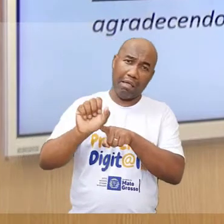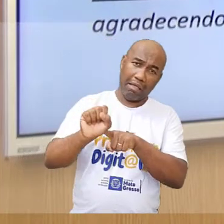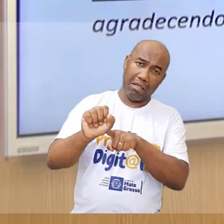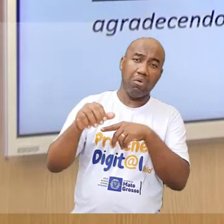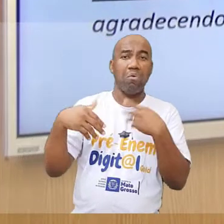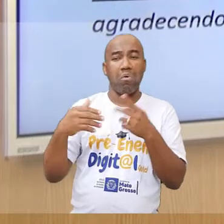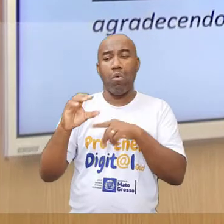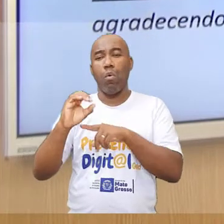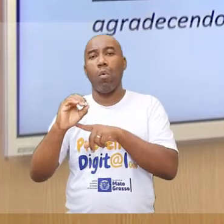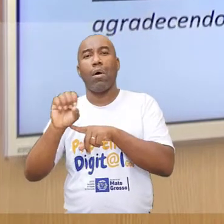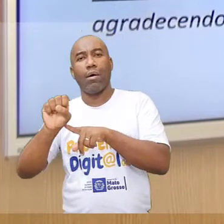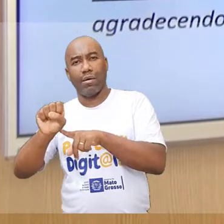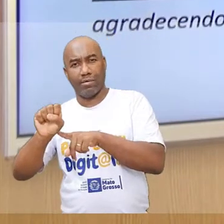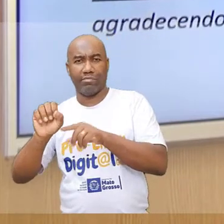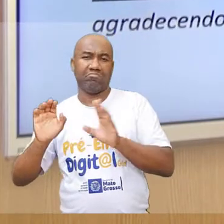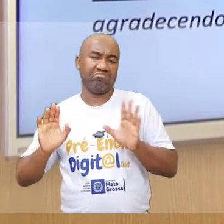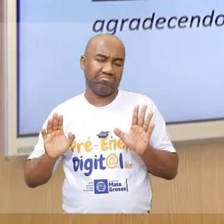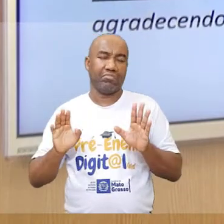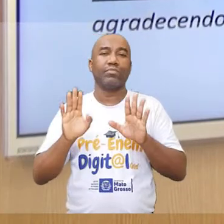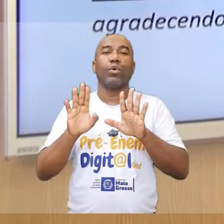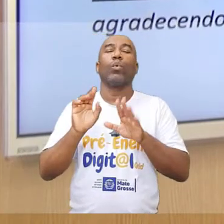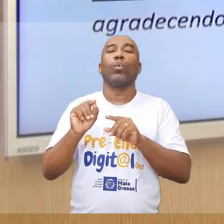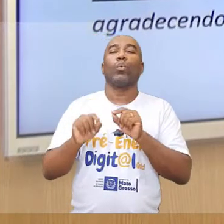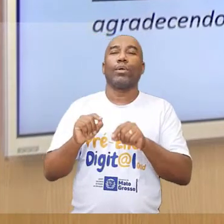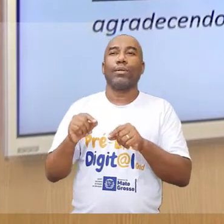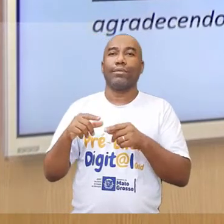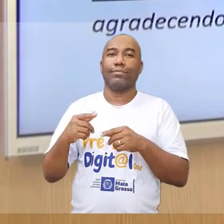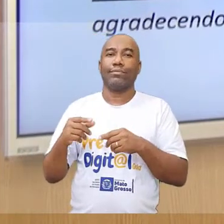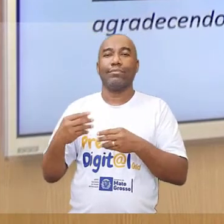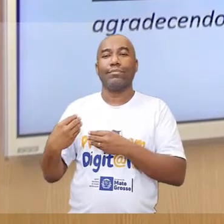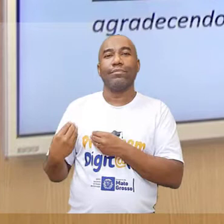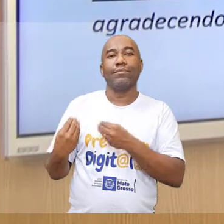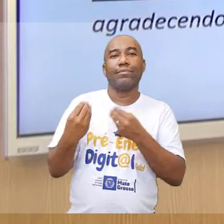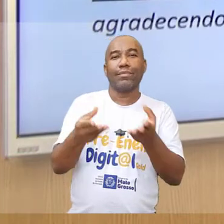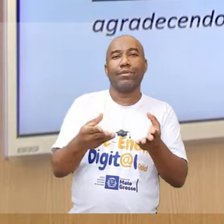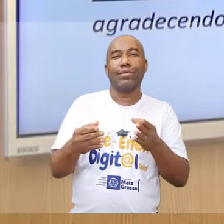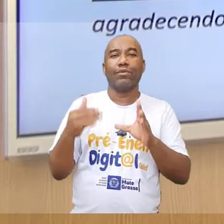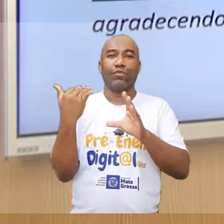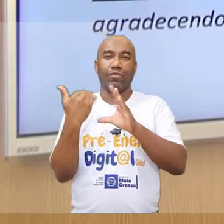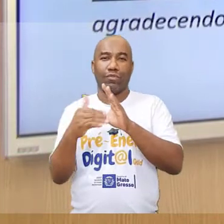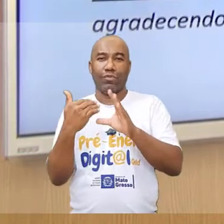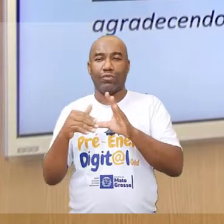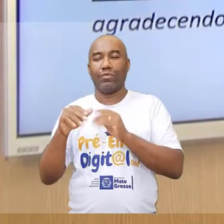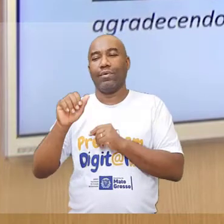varia. Mandei as fotos em anexo.